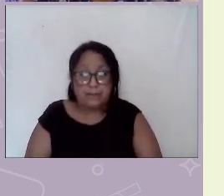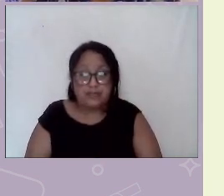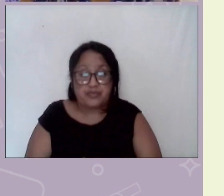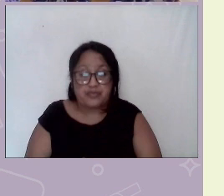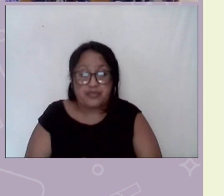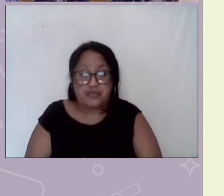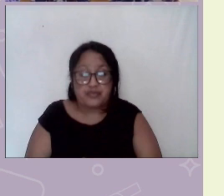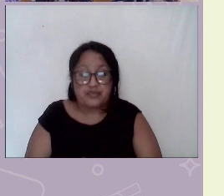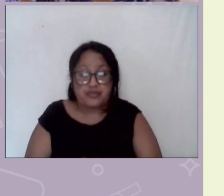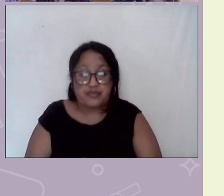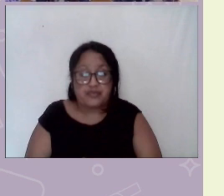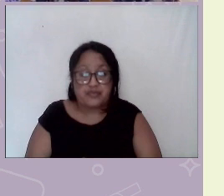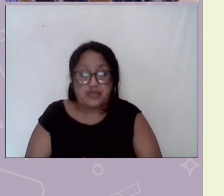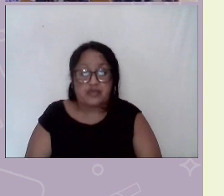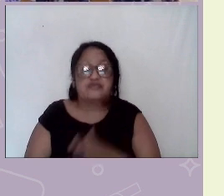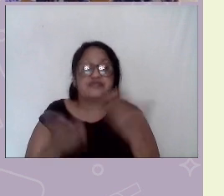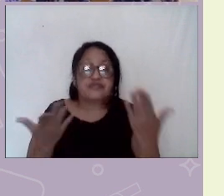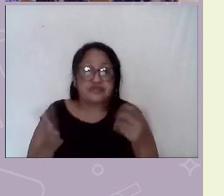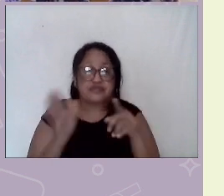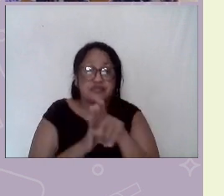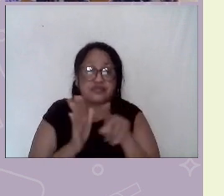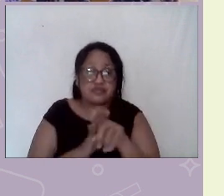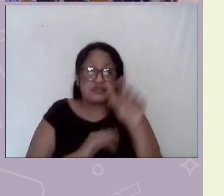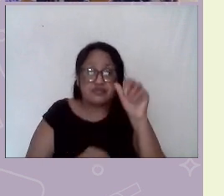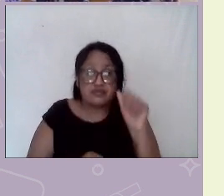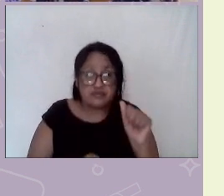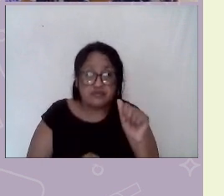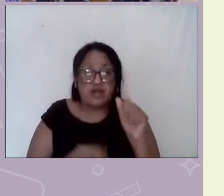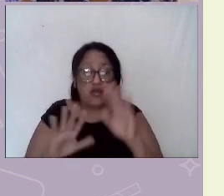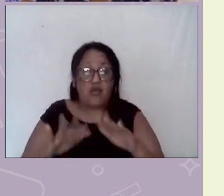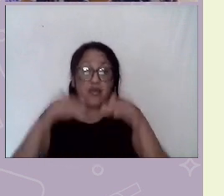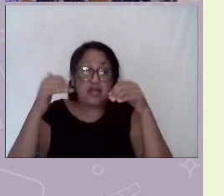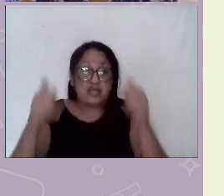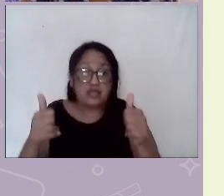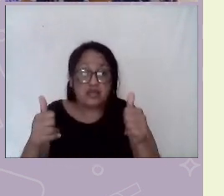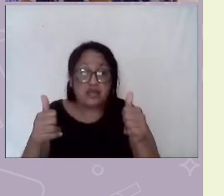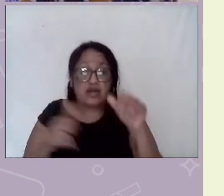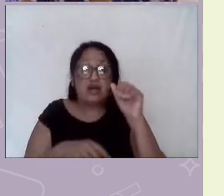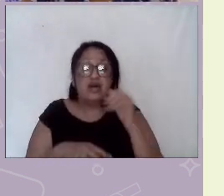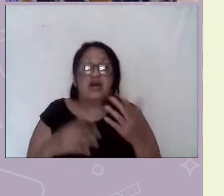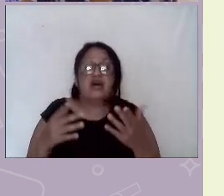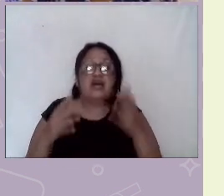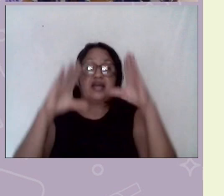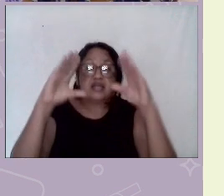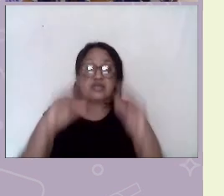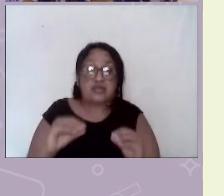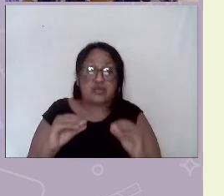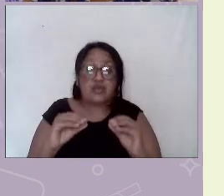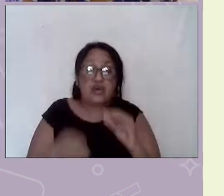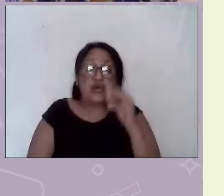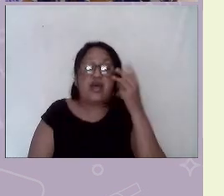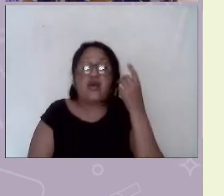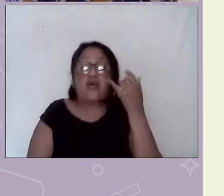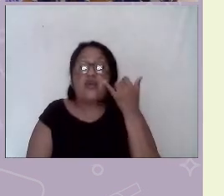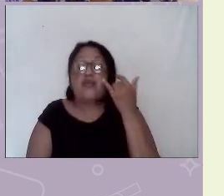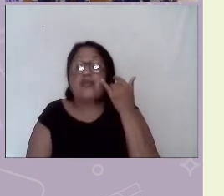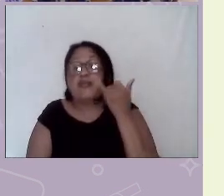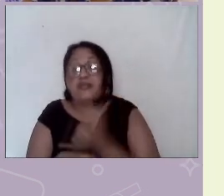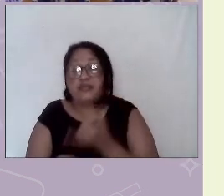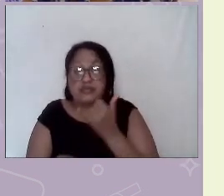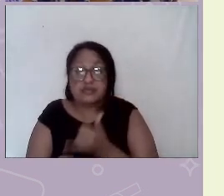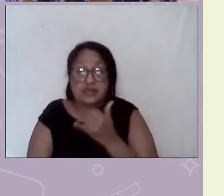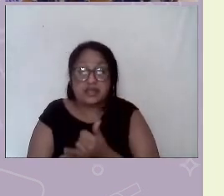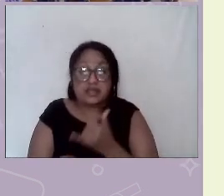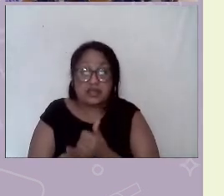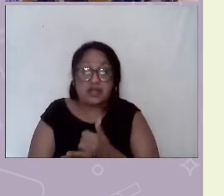na alternativa A o melhor agente redutor é o metal prata para analisar essa questão eu tenho que